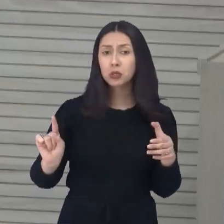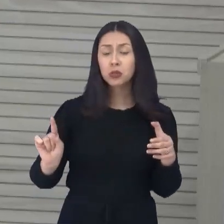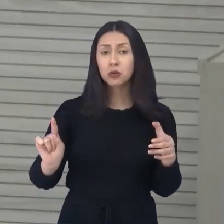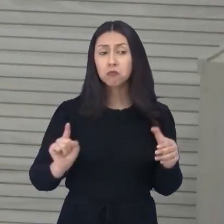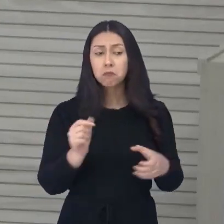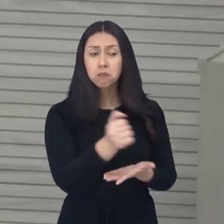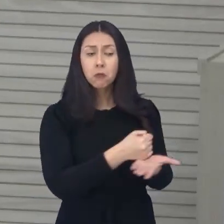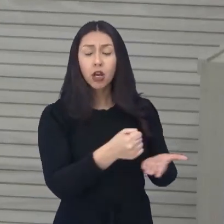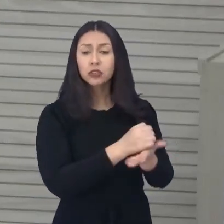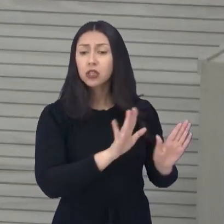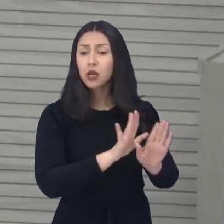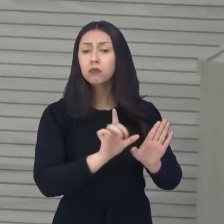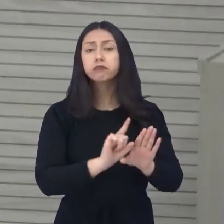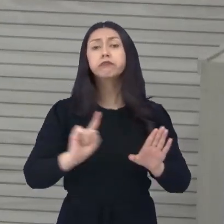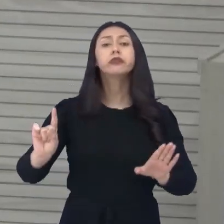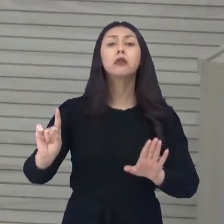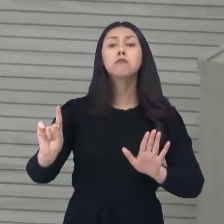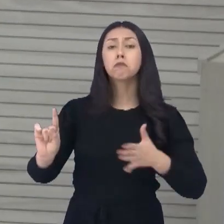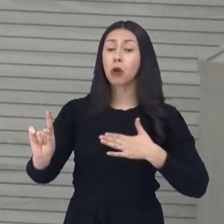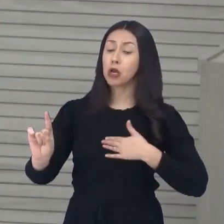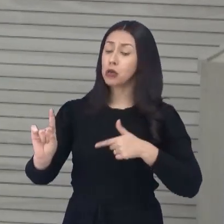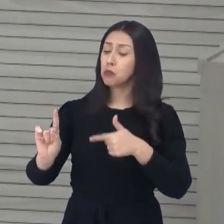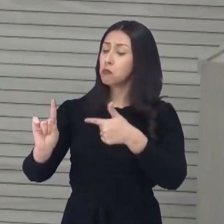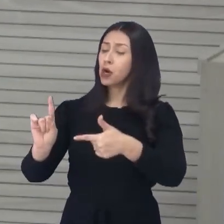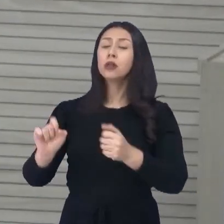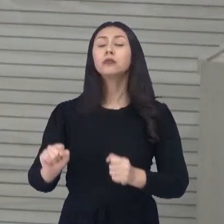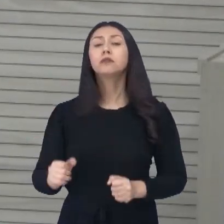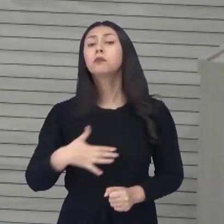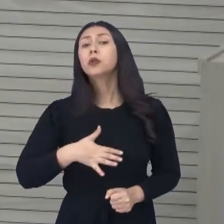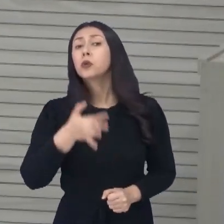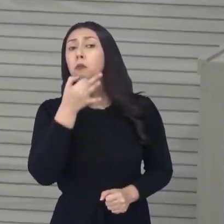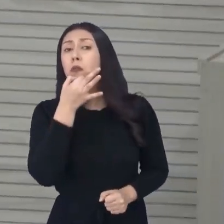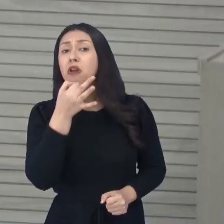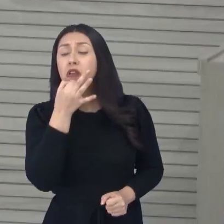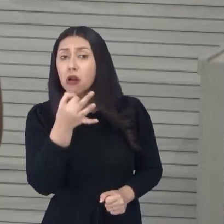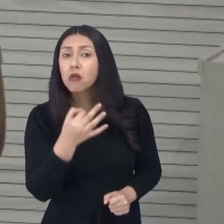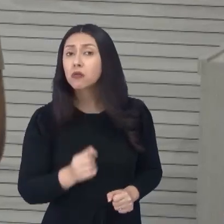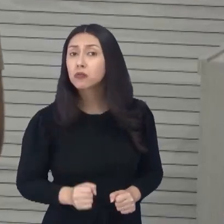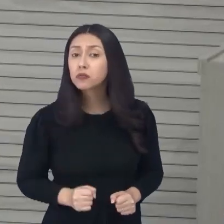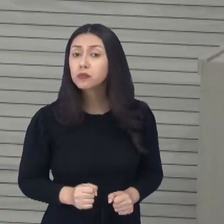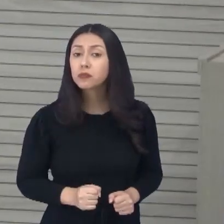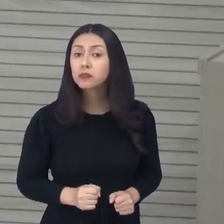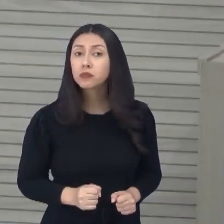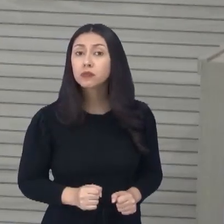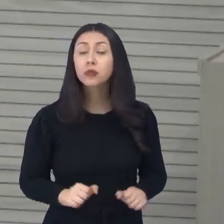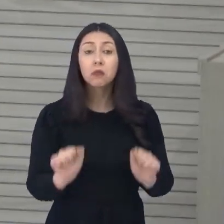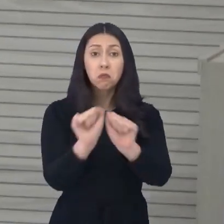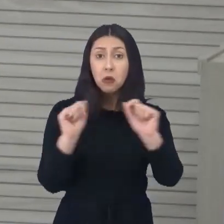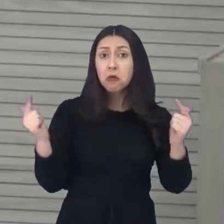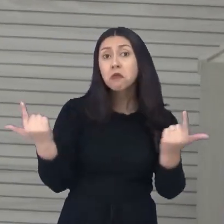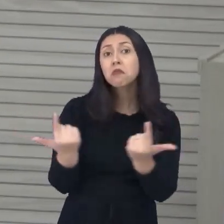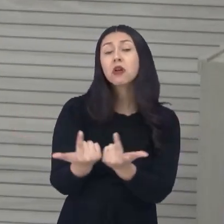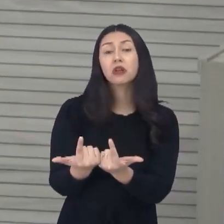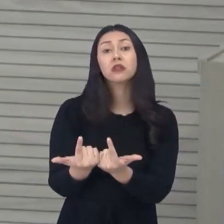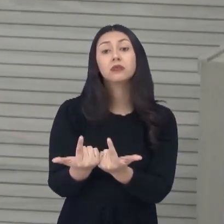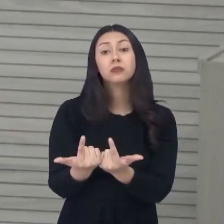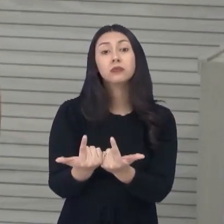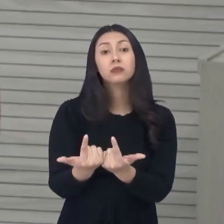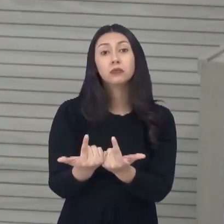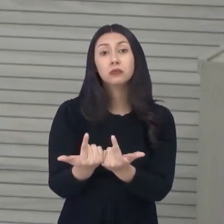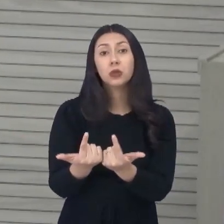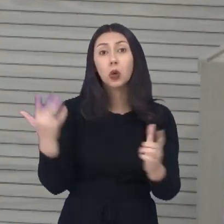e tenho o meu posicionamento. O que eu entendo dessa questão de emendas, tá? Uma Assembleia Legislativa com